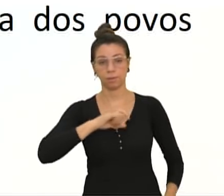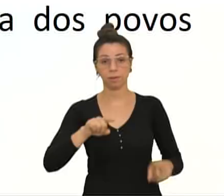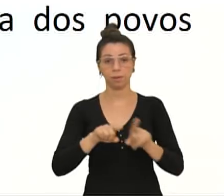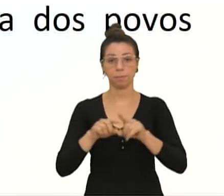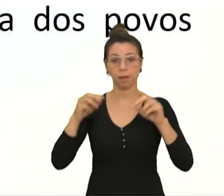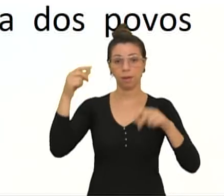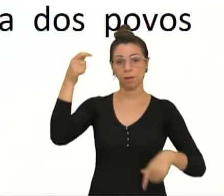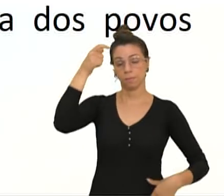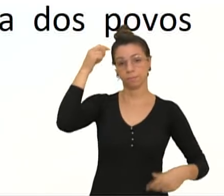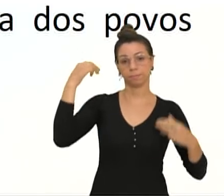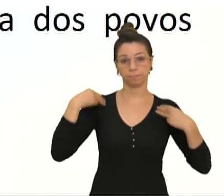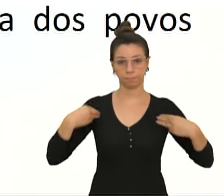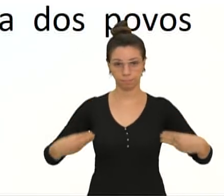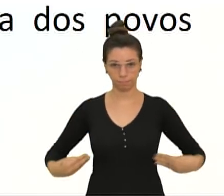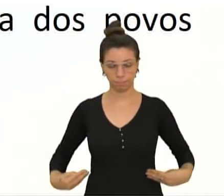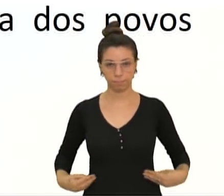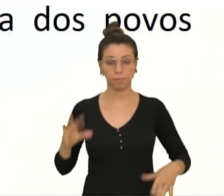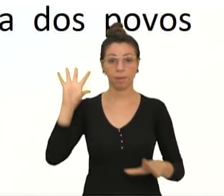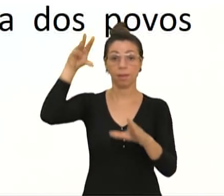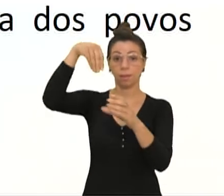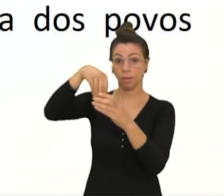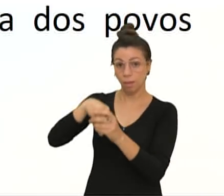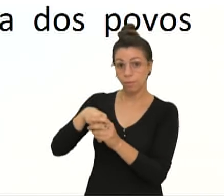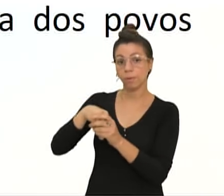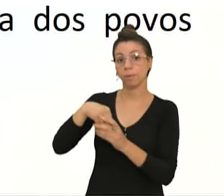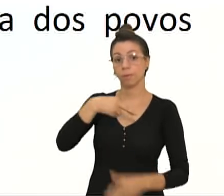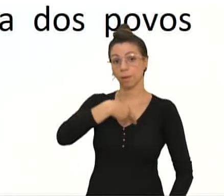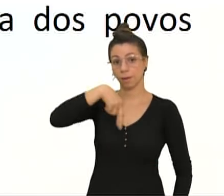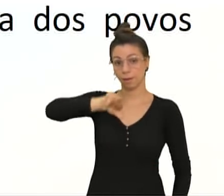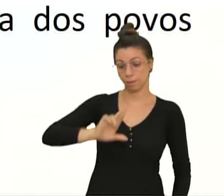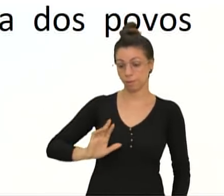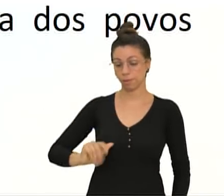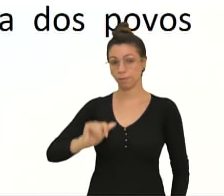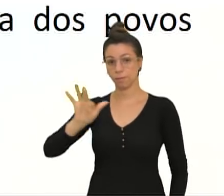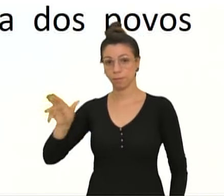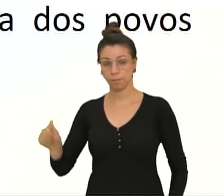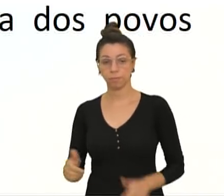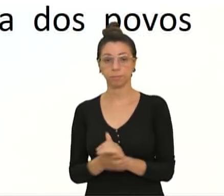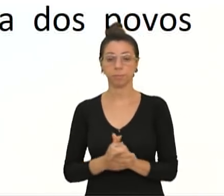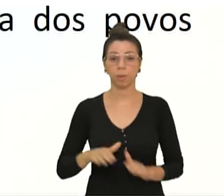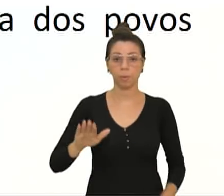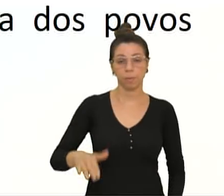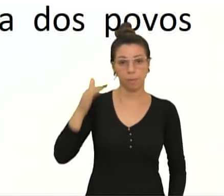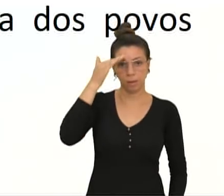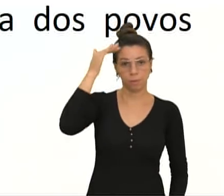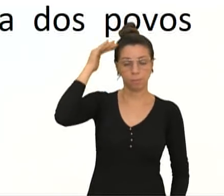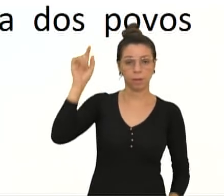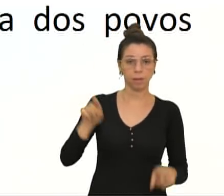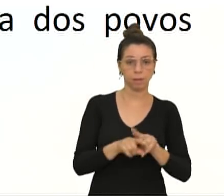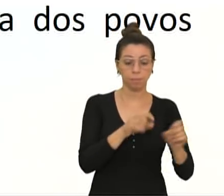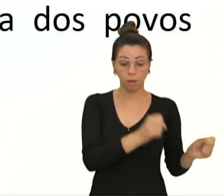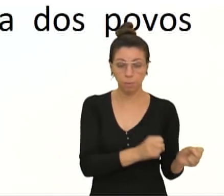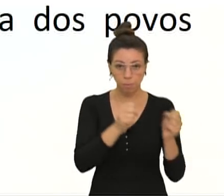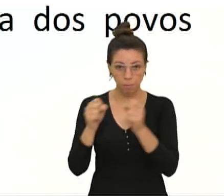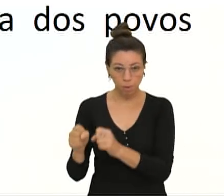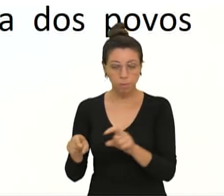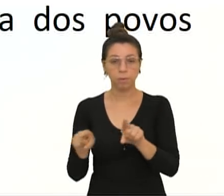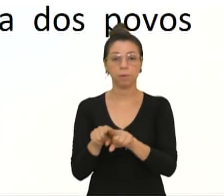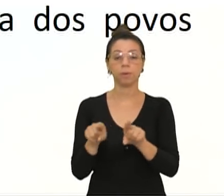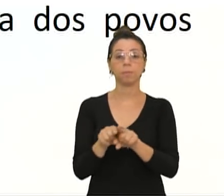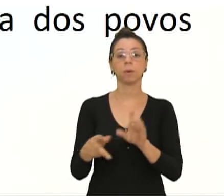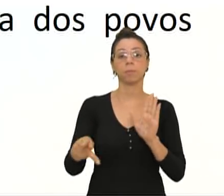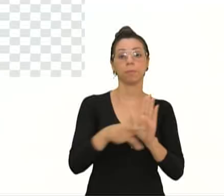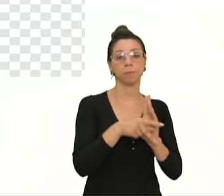matriz africana, Candomblé e Umbanda, bem como são vistos os princípios éticos na religiosidade nativa dos